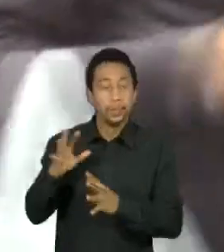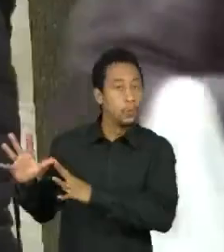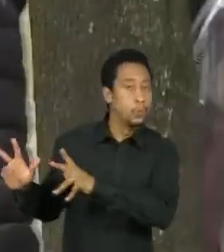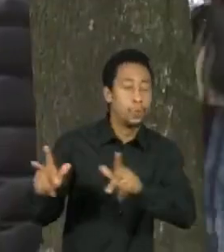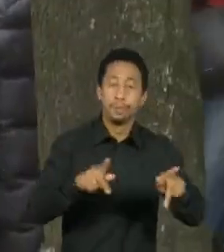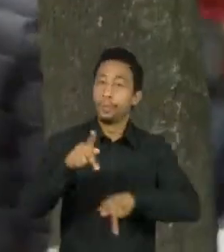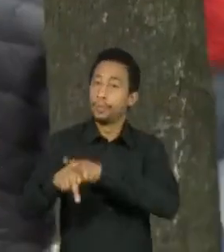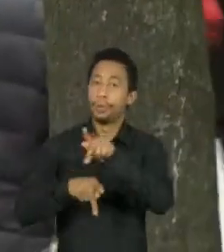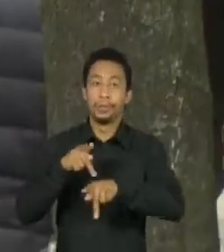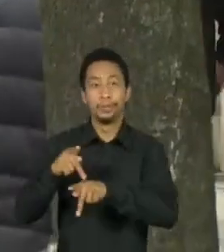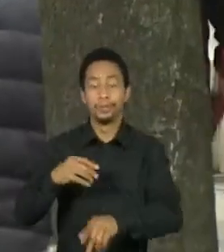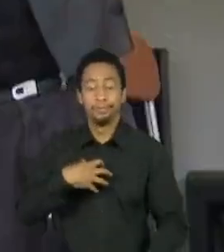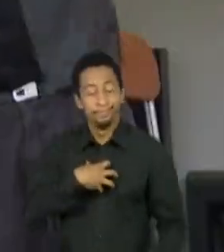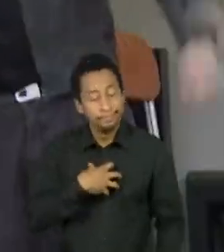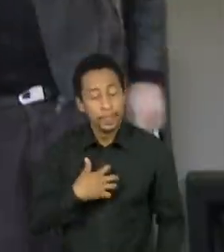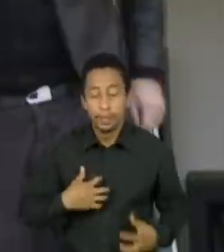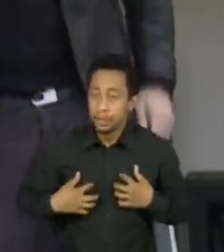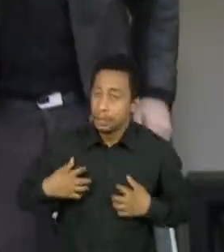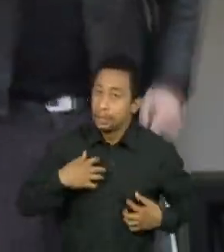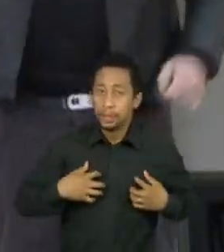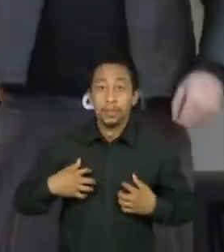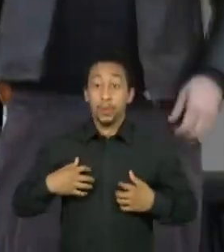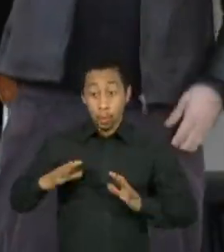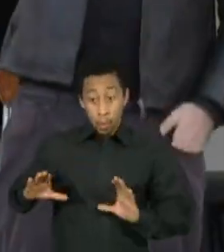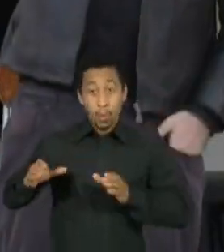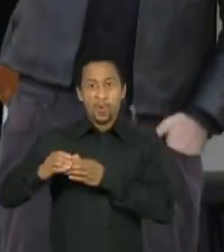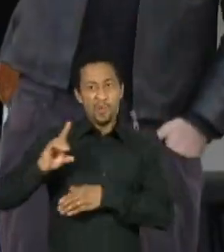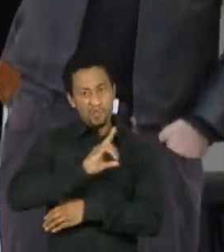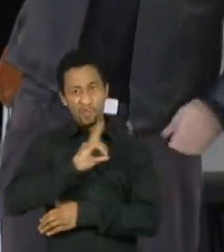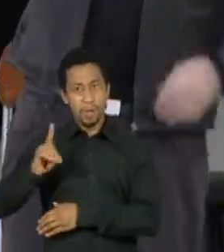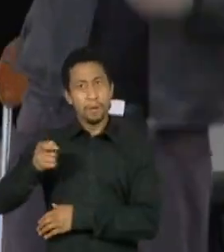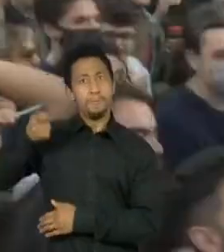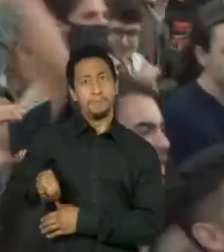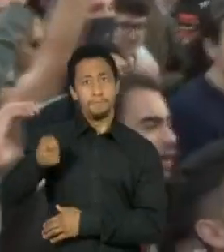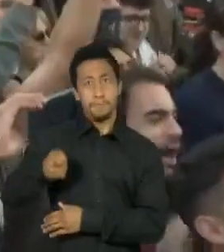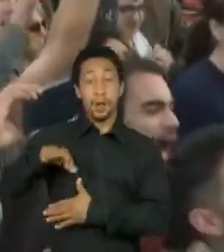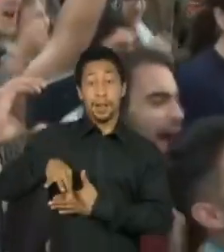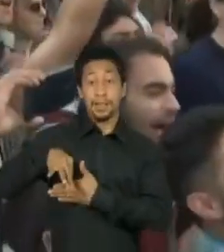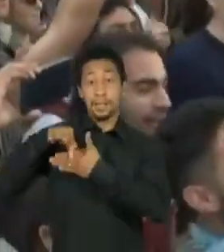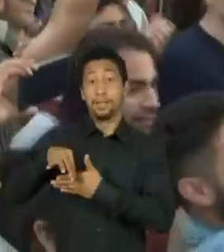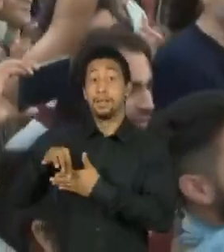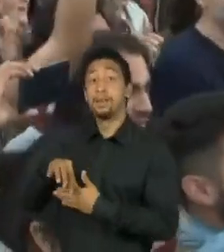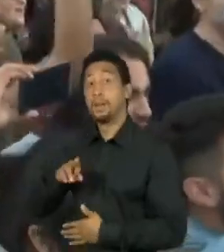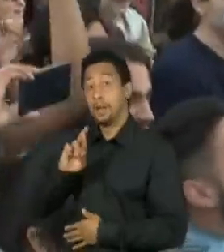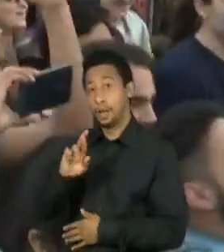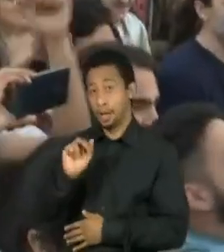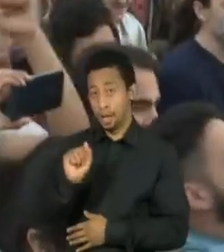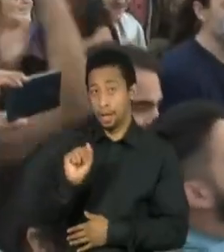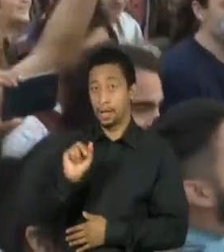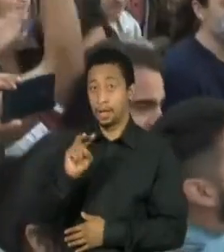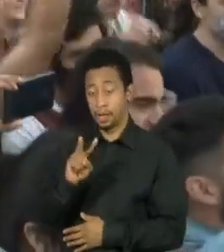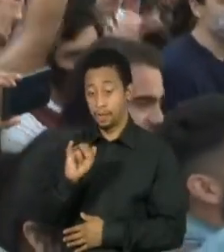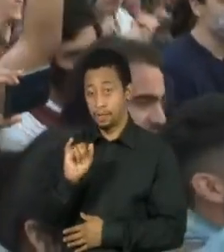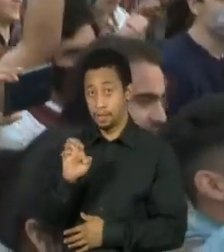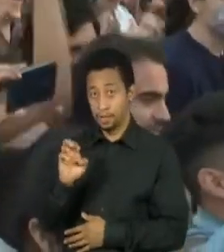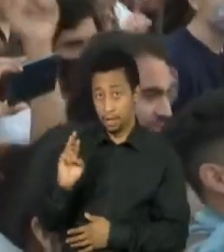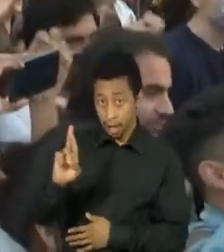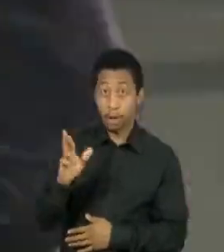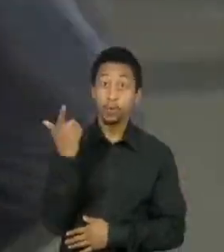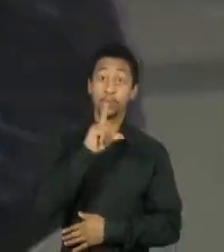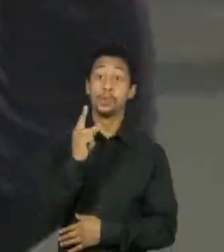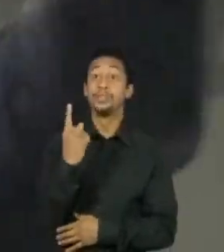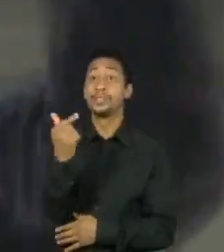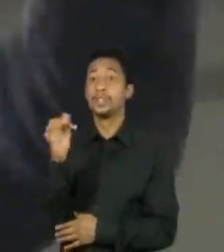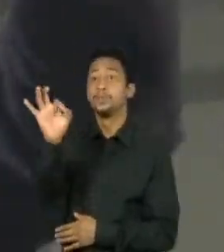população à frente ultradireitista liderada pelo economista Xavier Miley conseguiu dezessete por cento